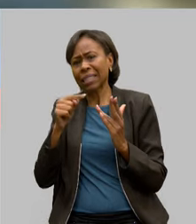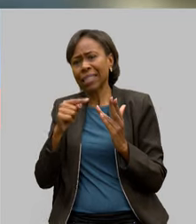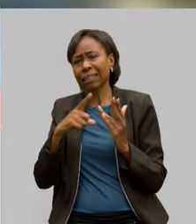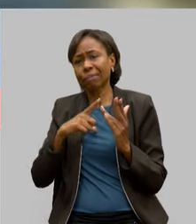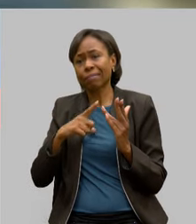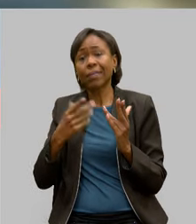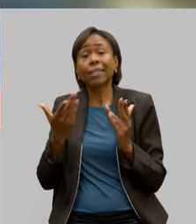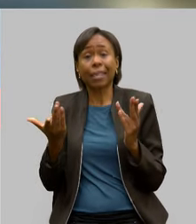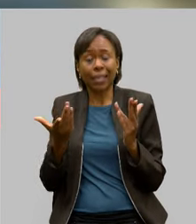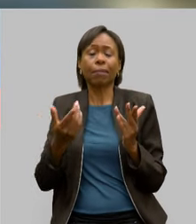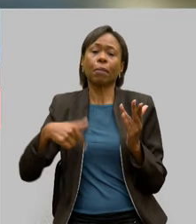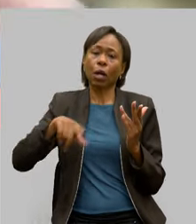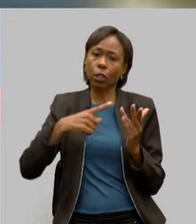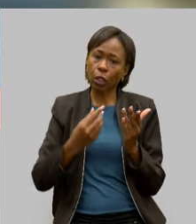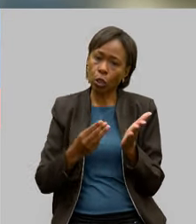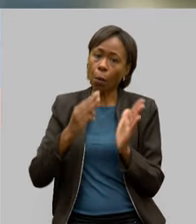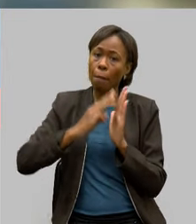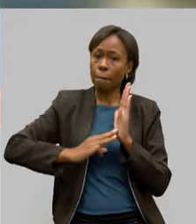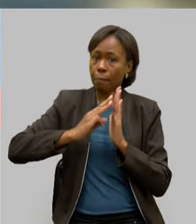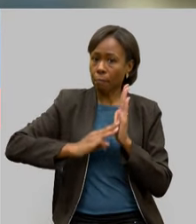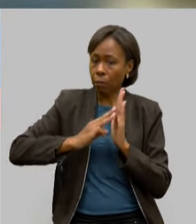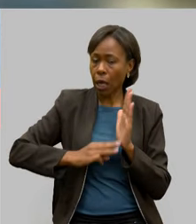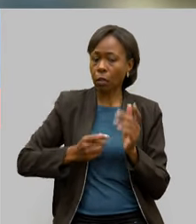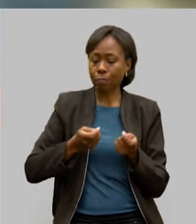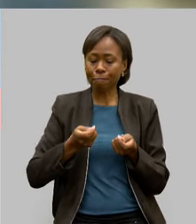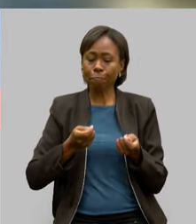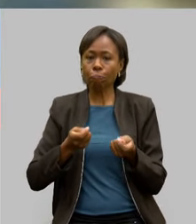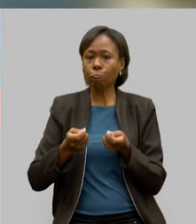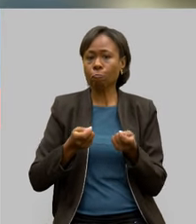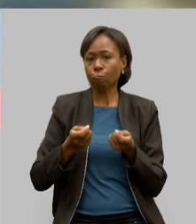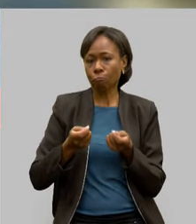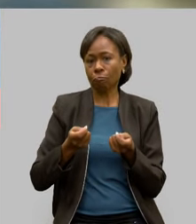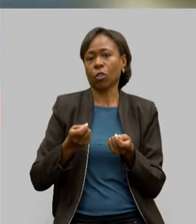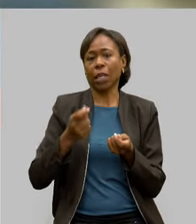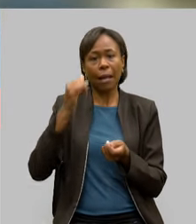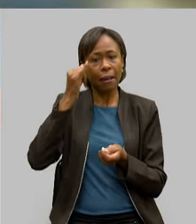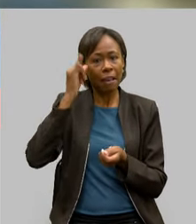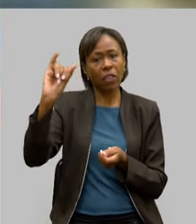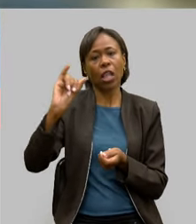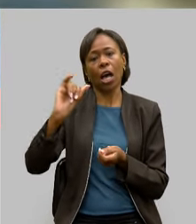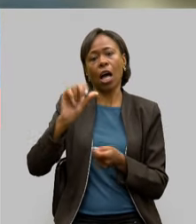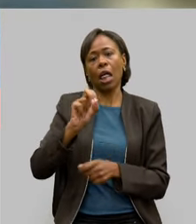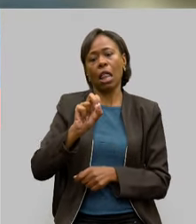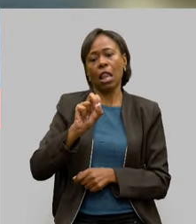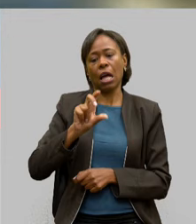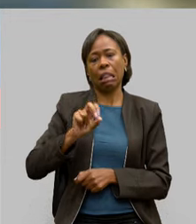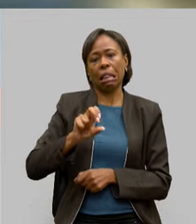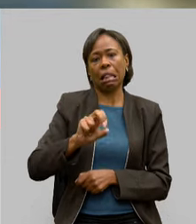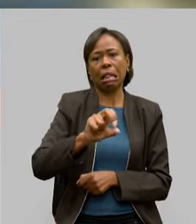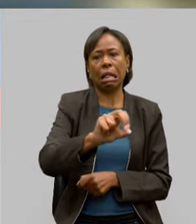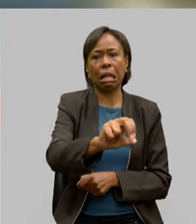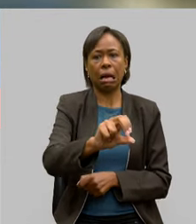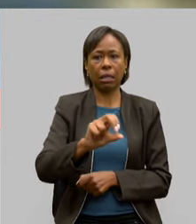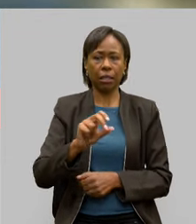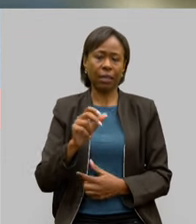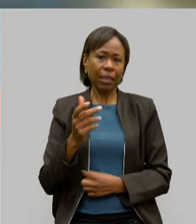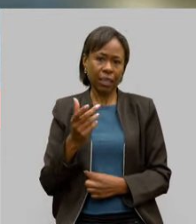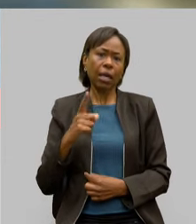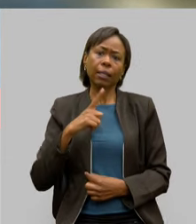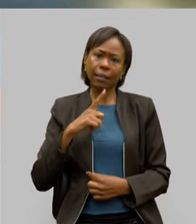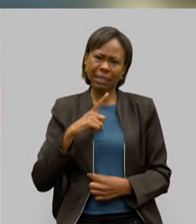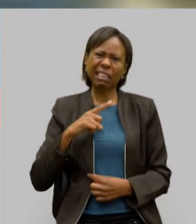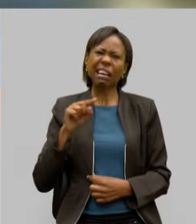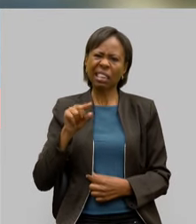então métodos de controle biológico para esses insetos praga que nós já sabemos que existem né nó tô chamando de insetos